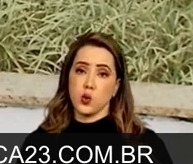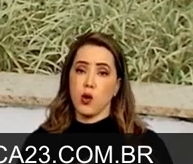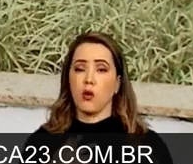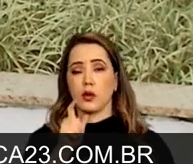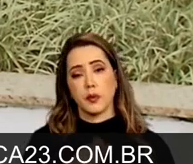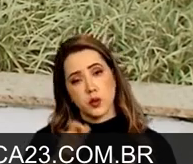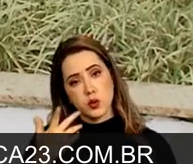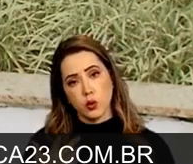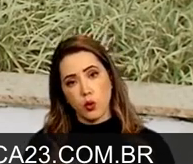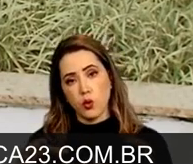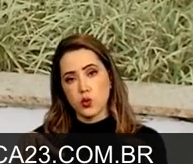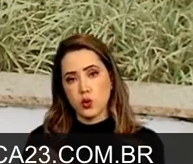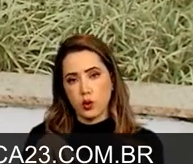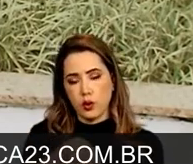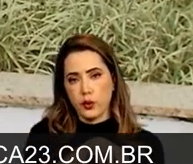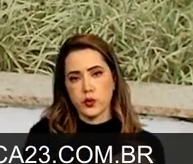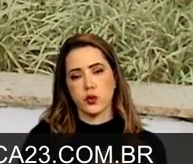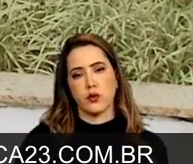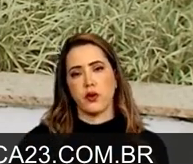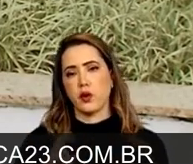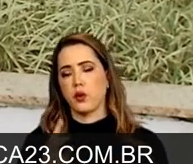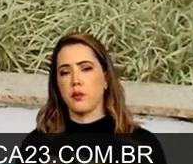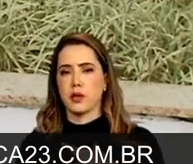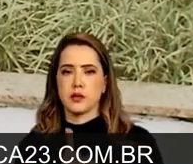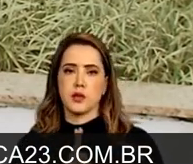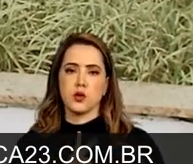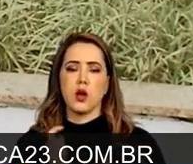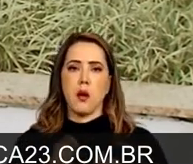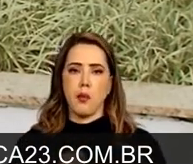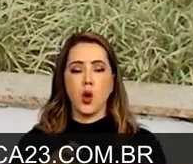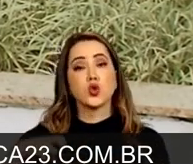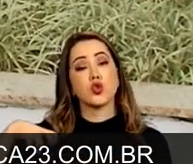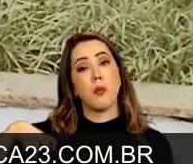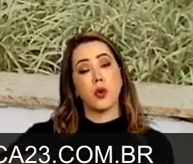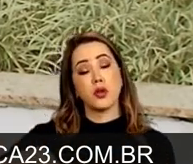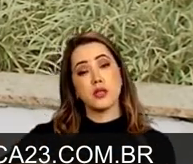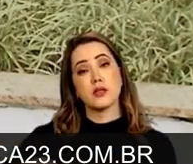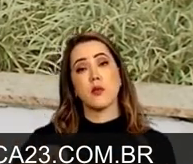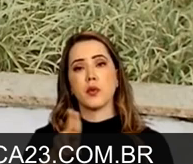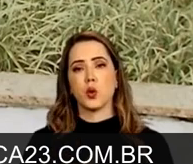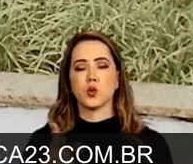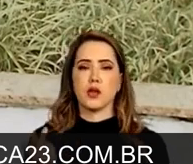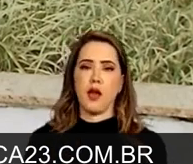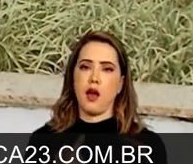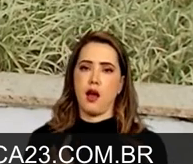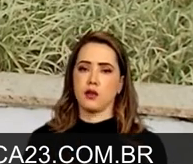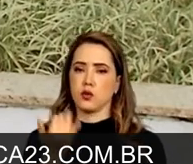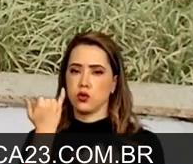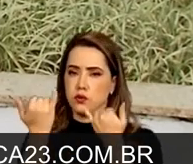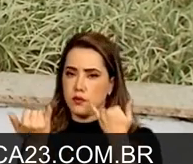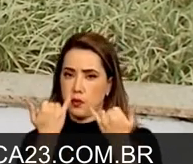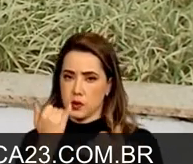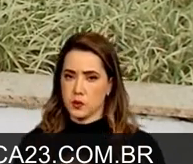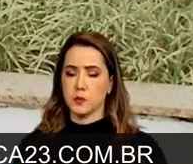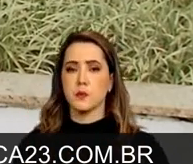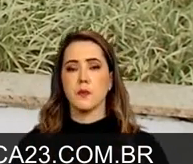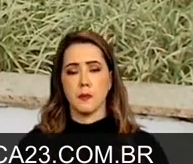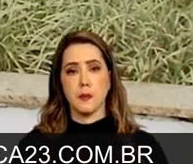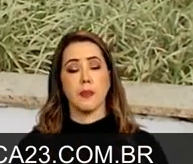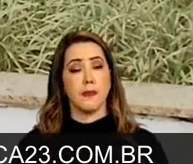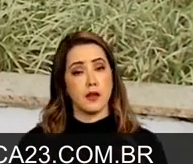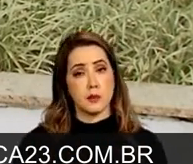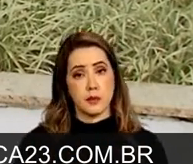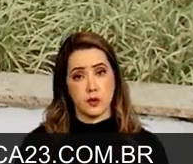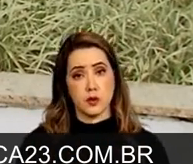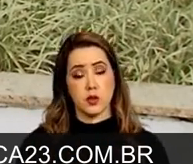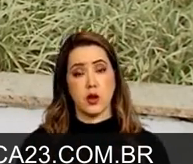órgãos públicos quanto as empresas privadas podem receber sanções pelo uso incorreto dos dados pessoais. As penalidades